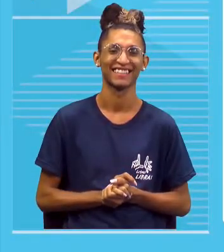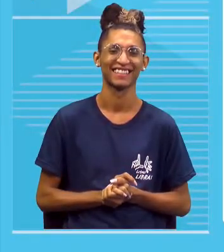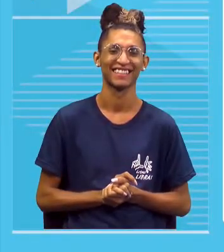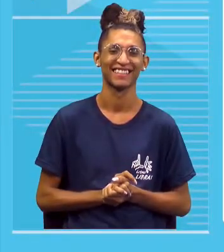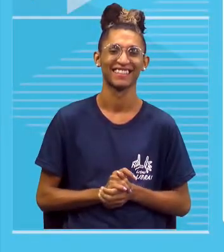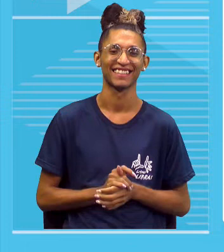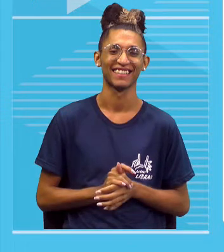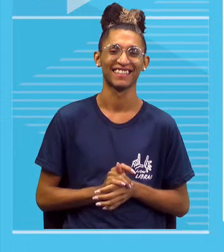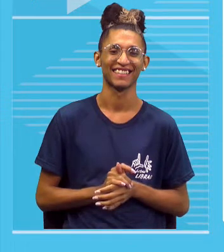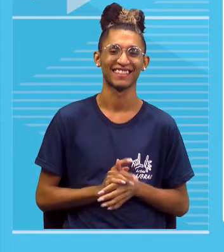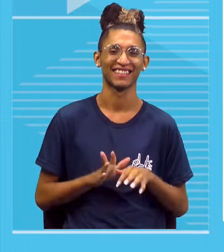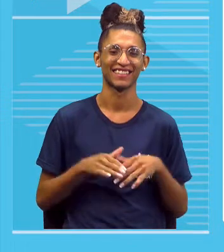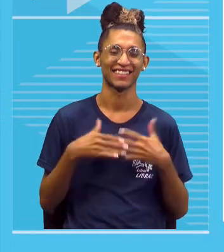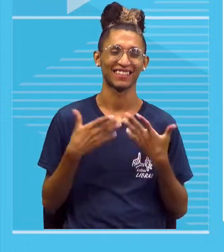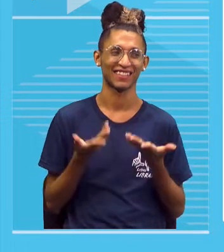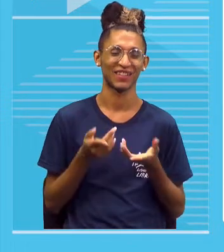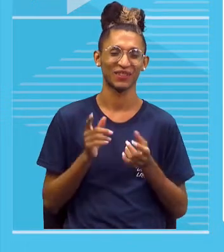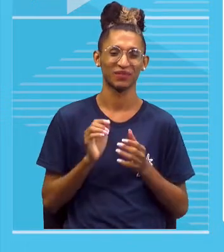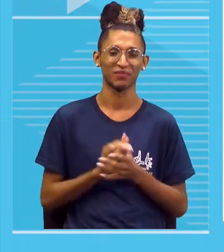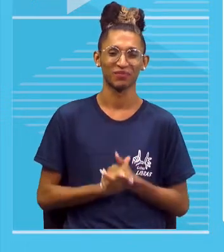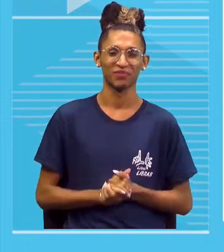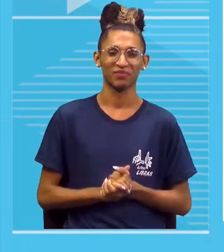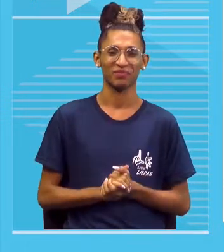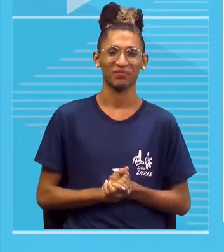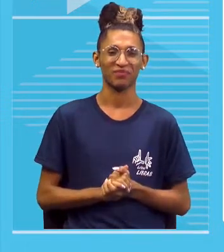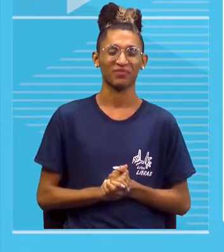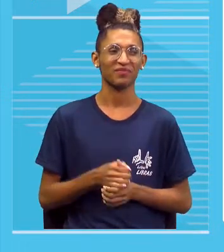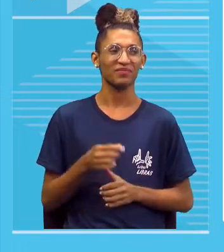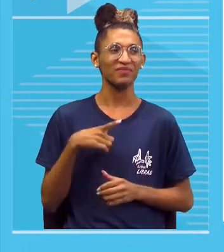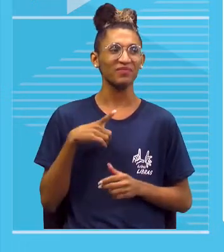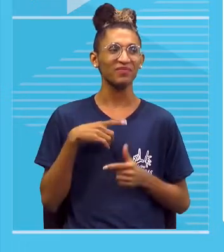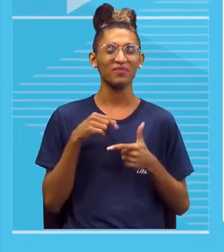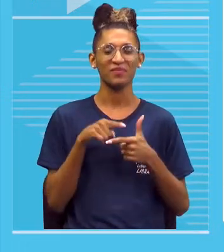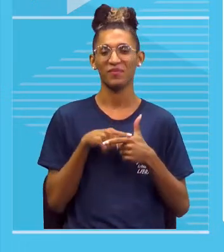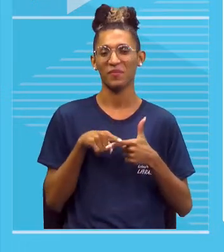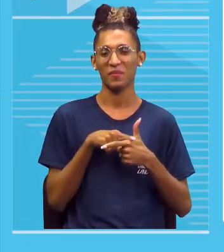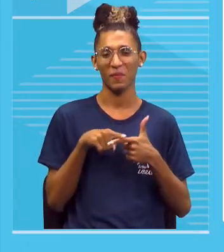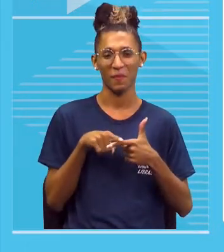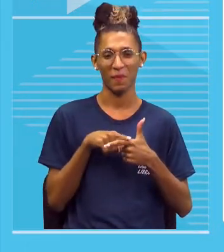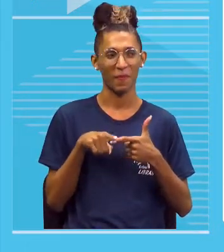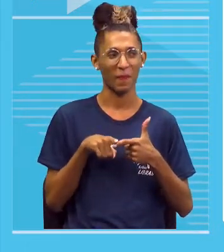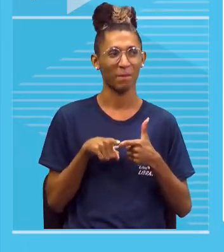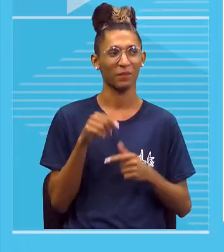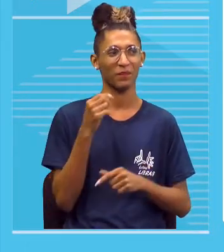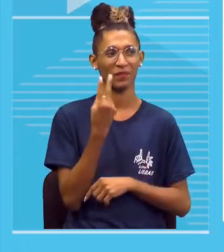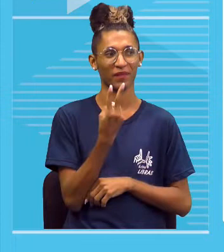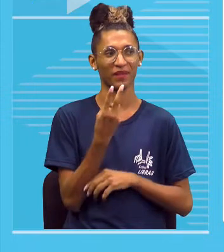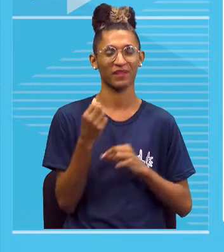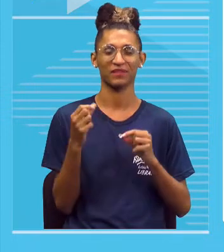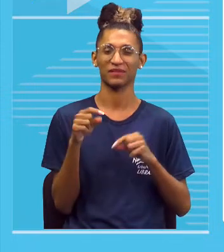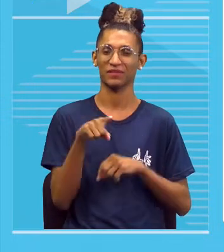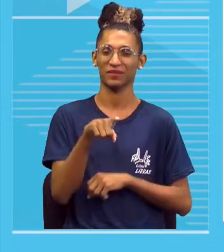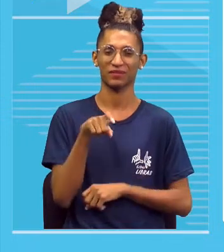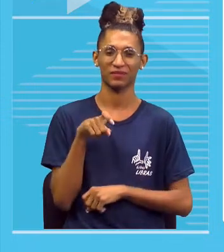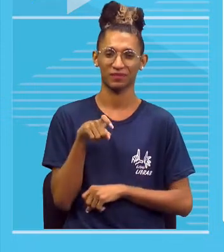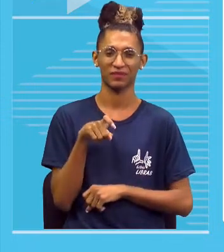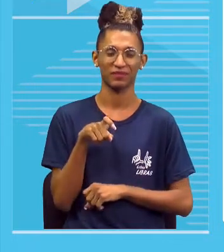embora aqui chama cosseno de 2x